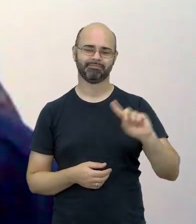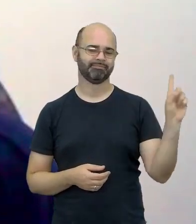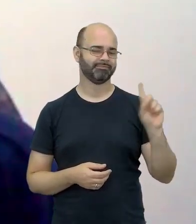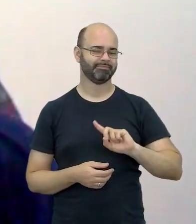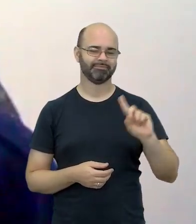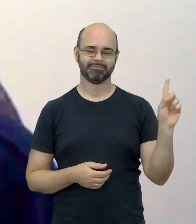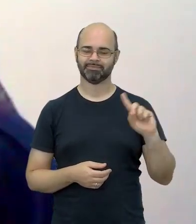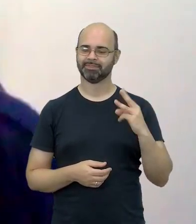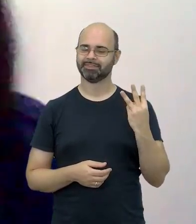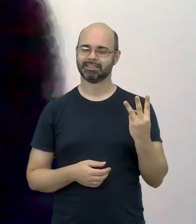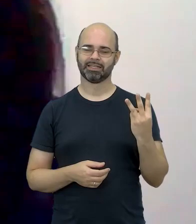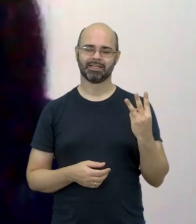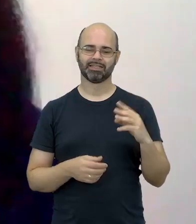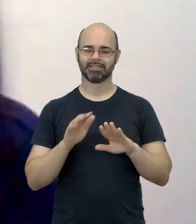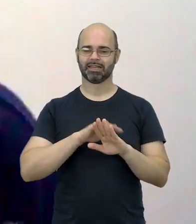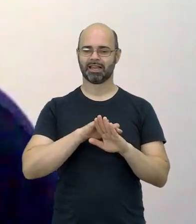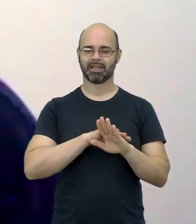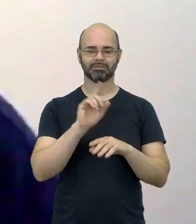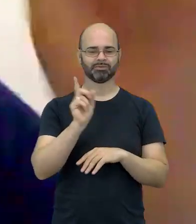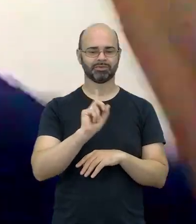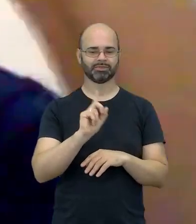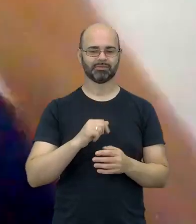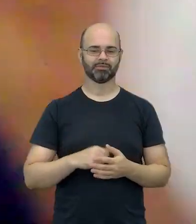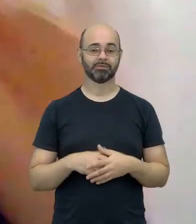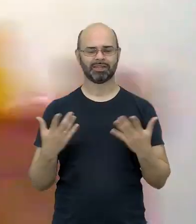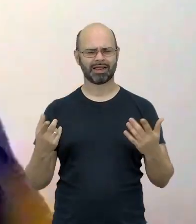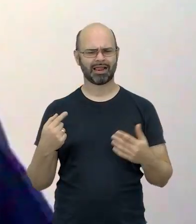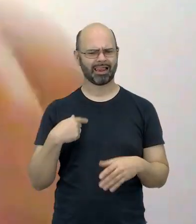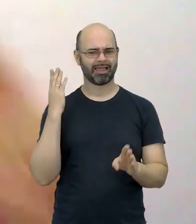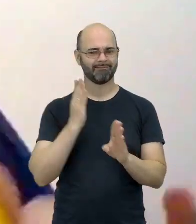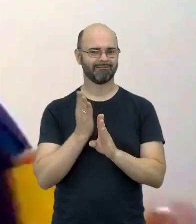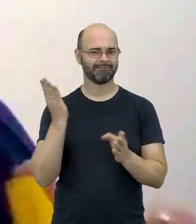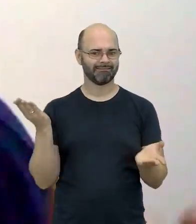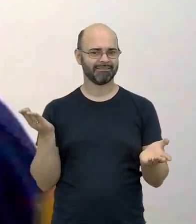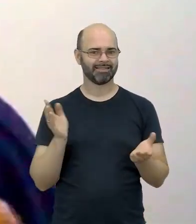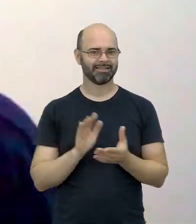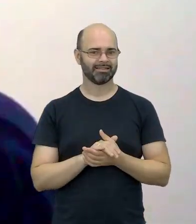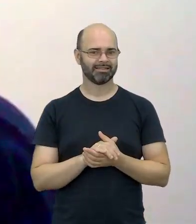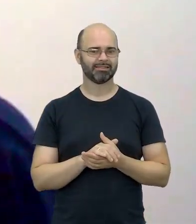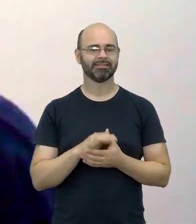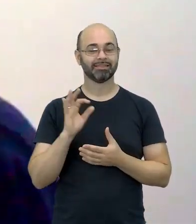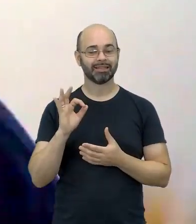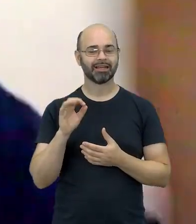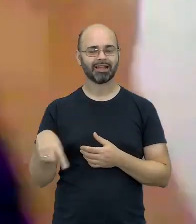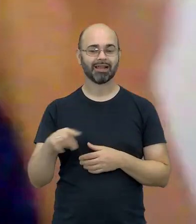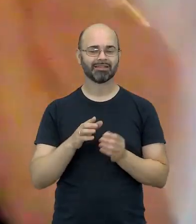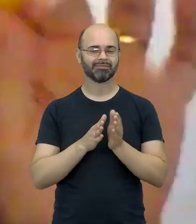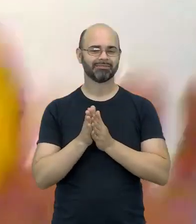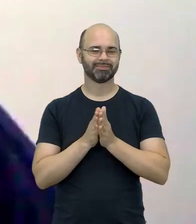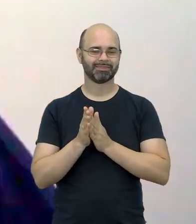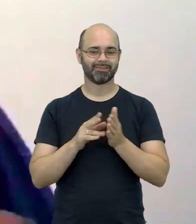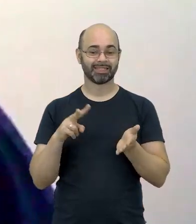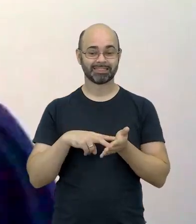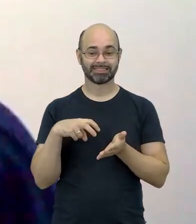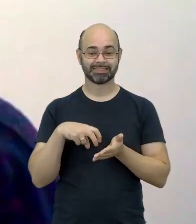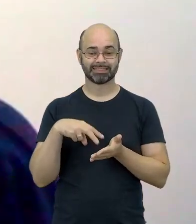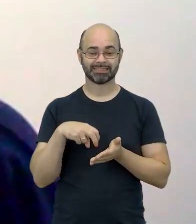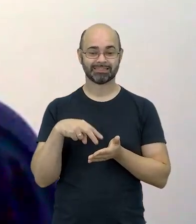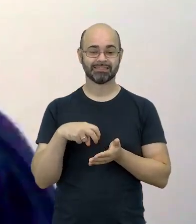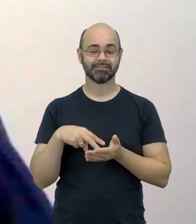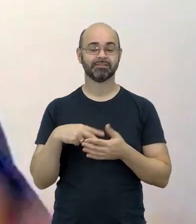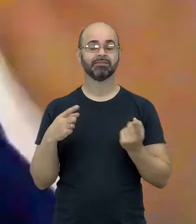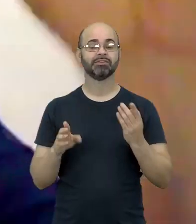3 lados. Então ele fala, que legal, agora eu descobri, né? É exatamente assim que eles vão fazer. Descobri. Então, o